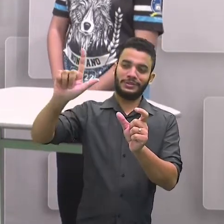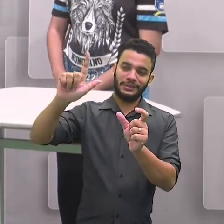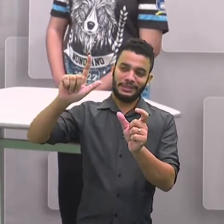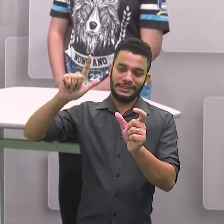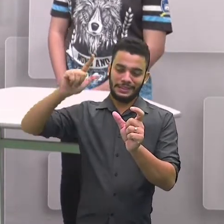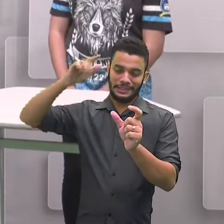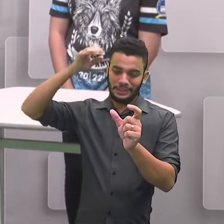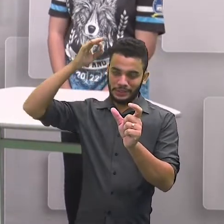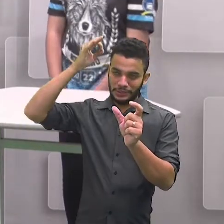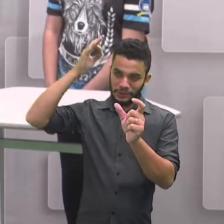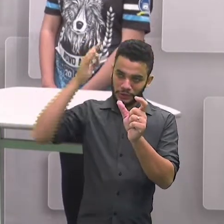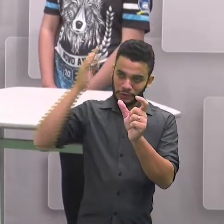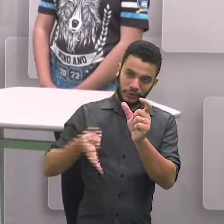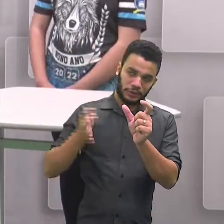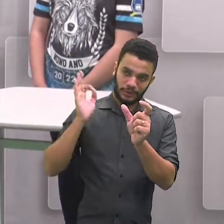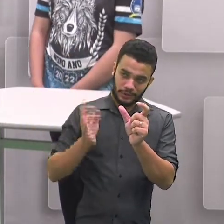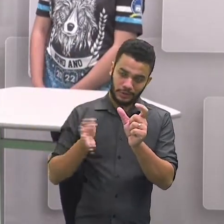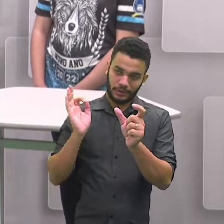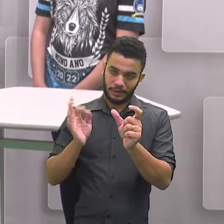exata.